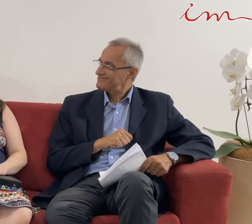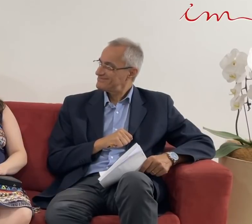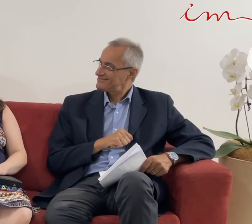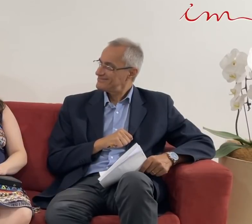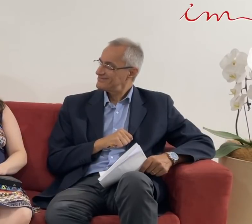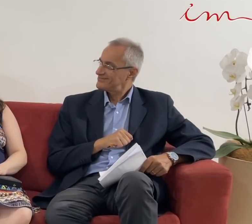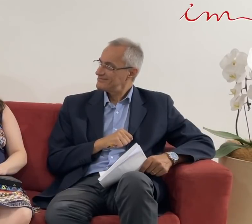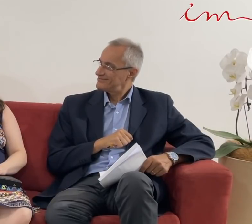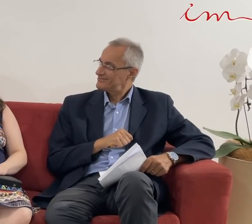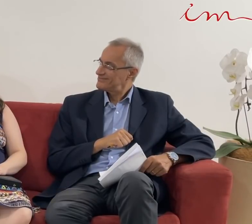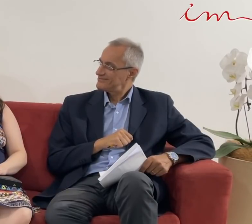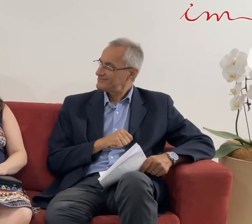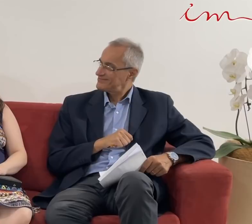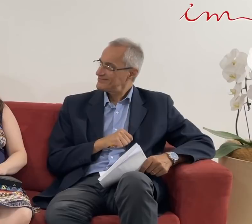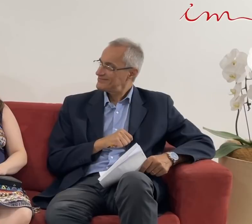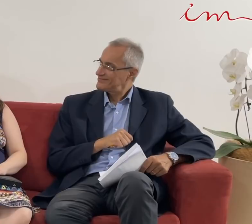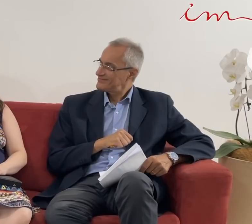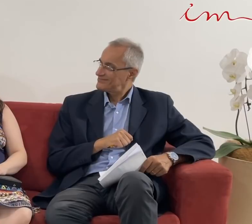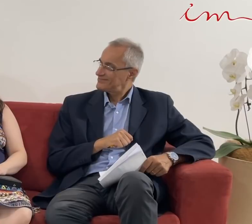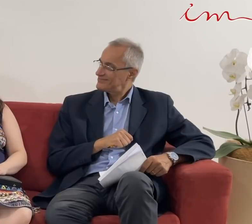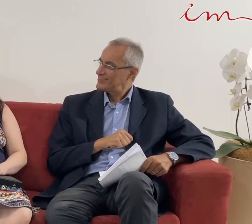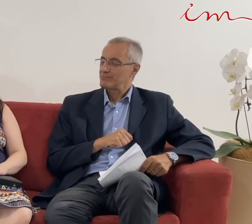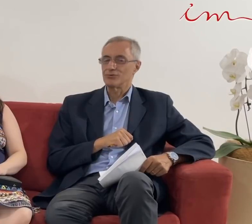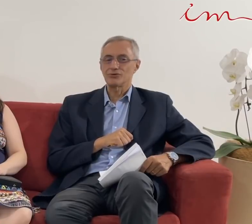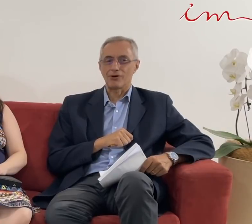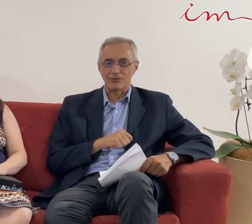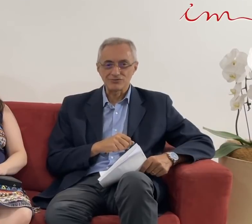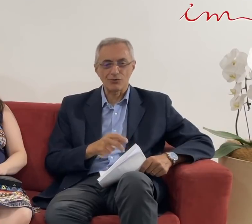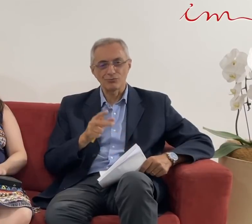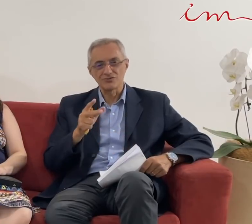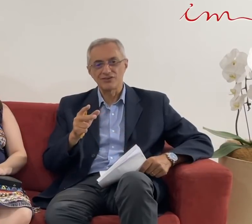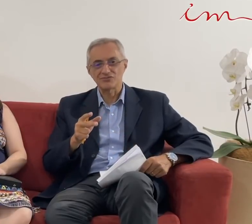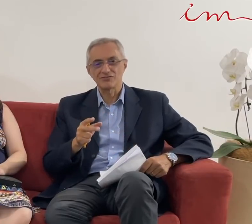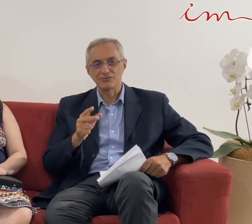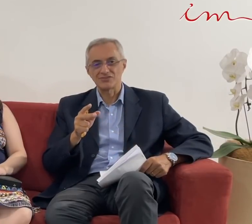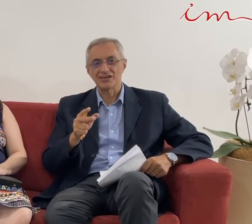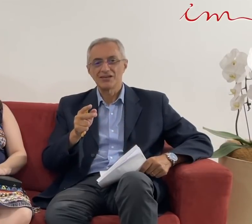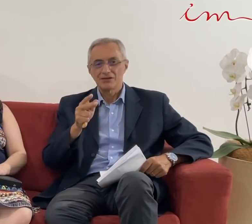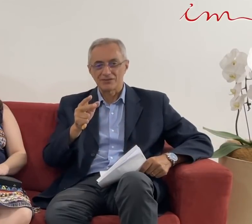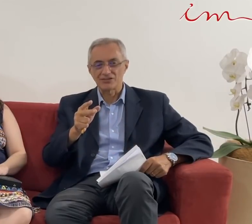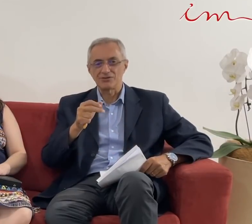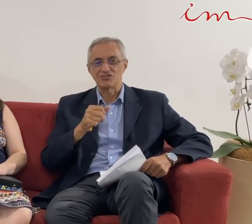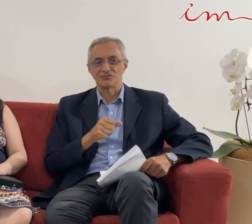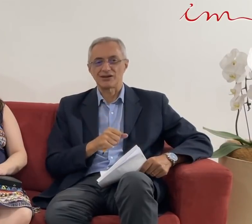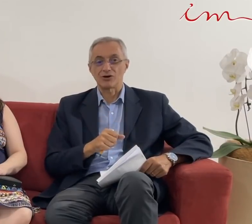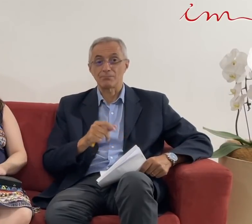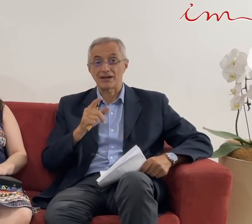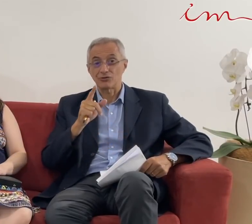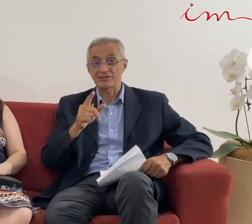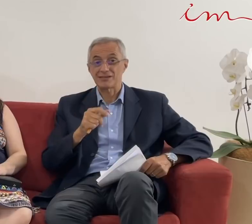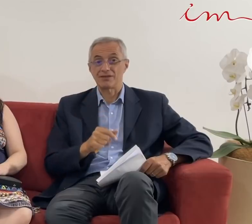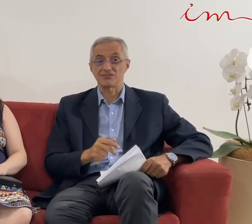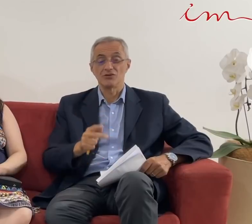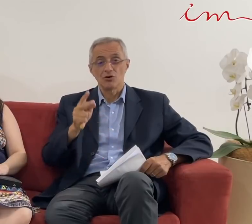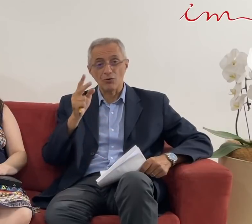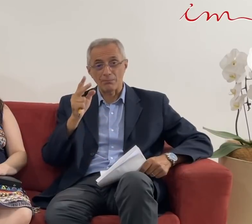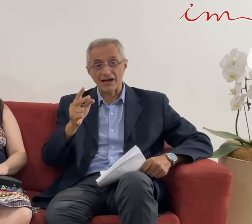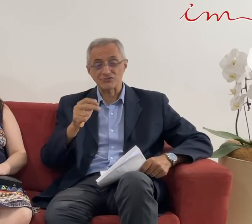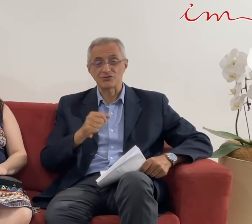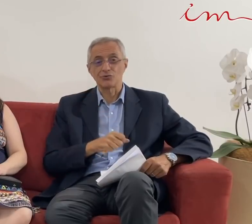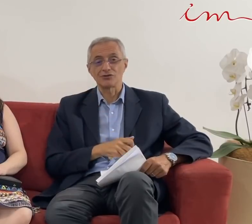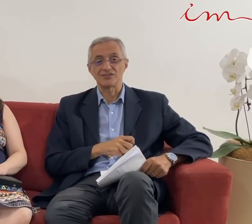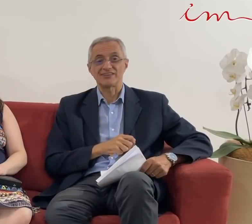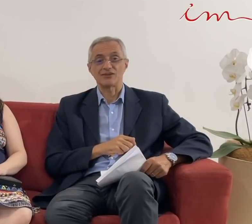a continuarem conosco até esse encerramento. Muito bom. São alguns vídeos que vão ser transmitidos agora para a nossa bênção.